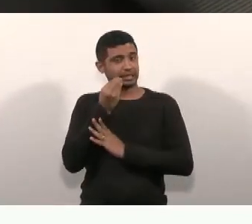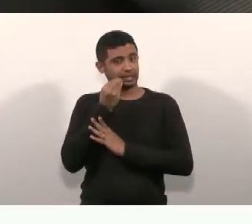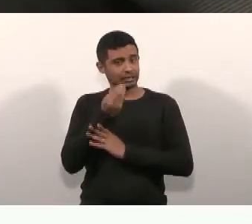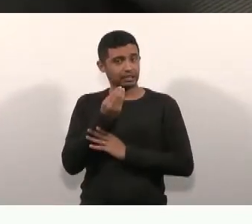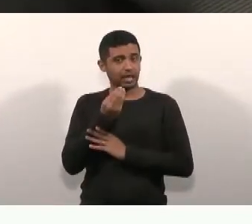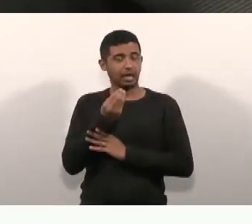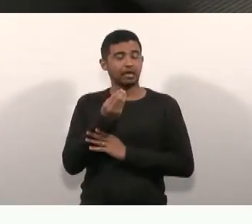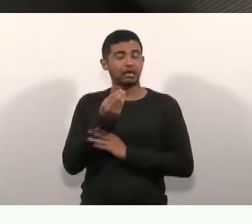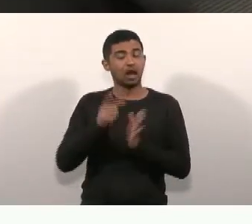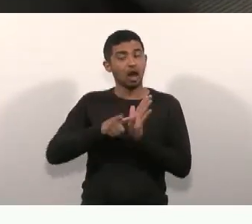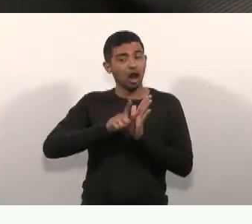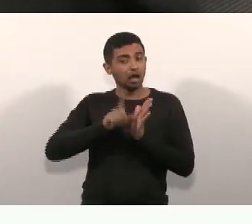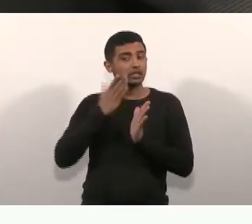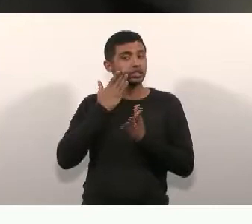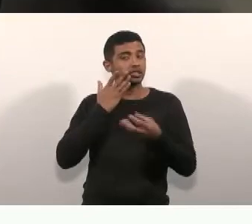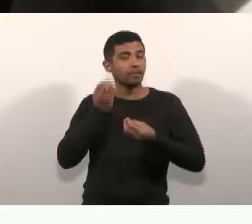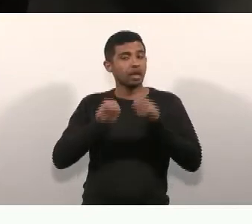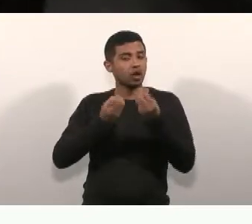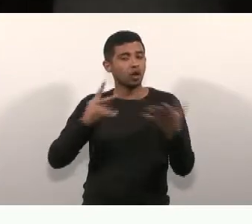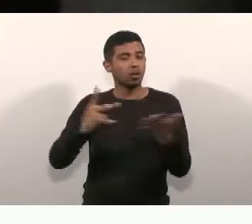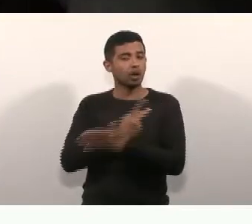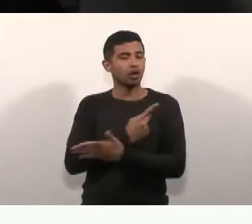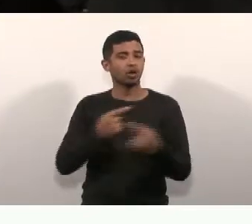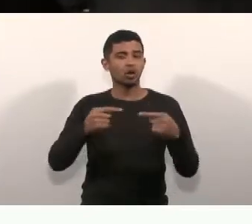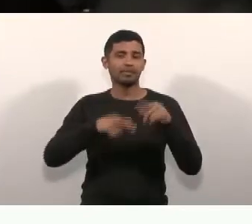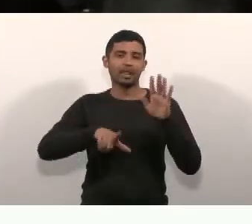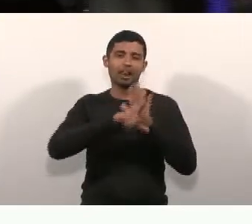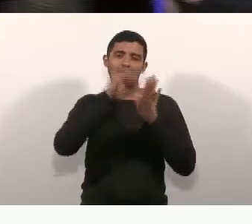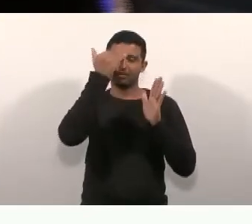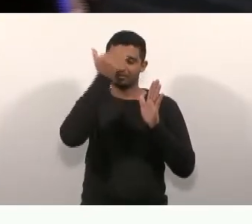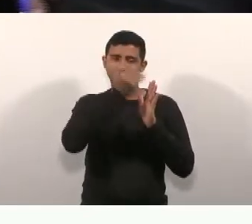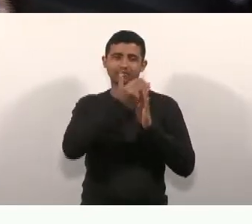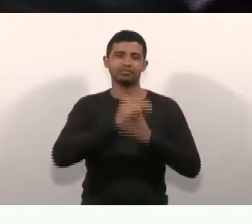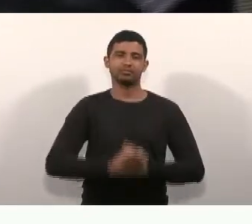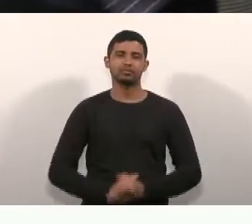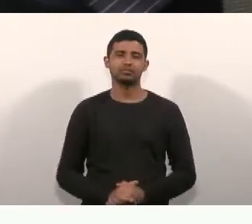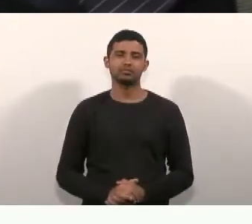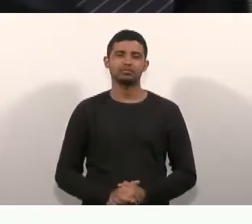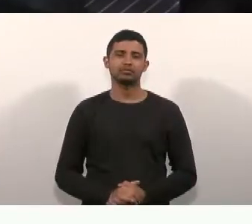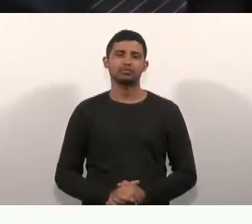maior previsibilidade e eficiência ao cumprimento da lei.